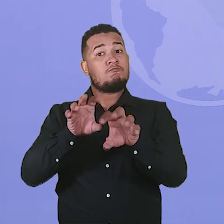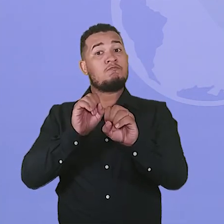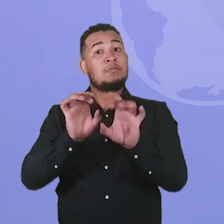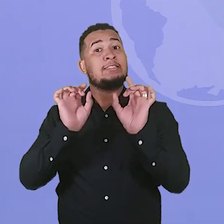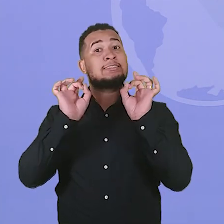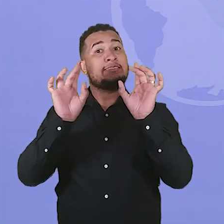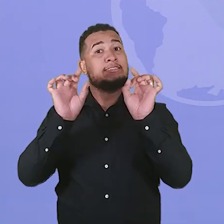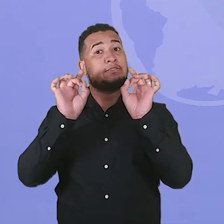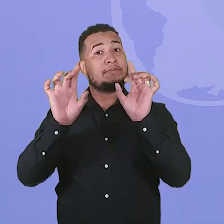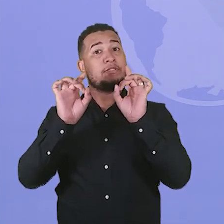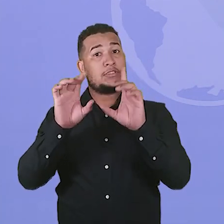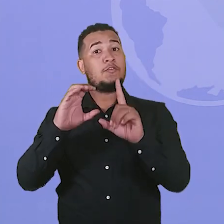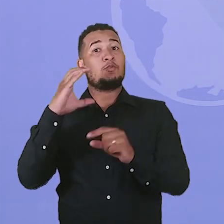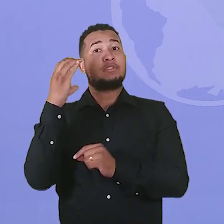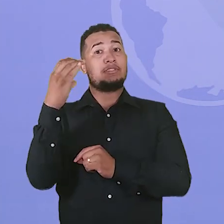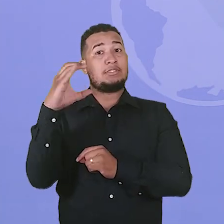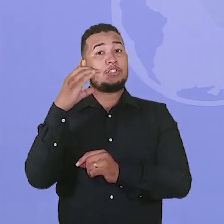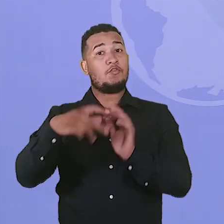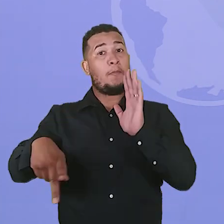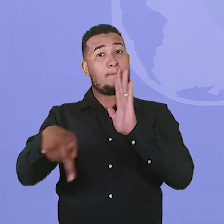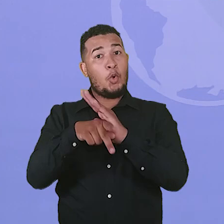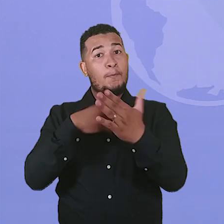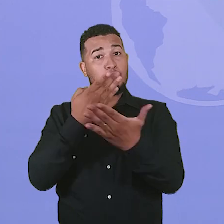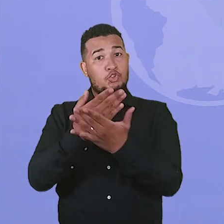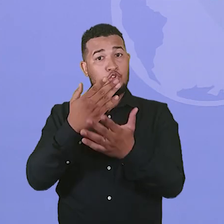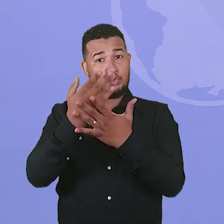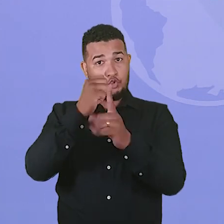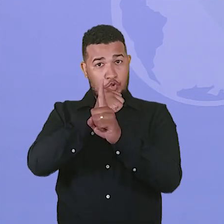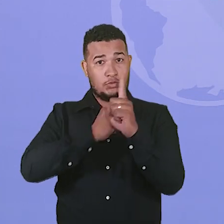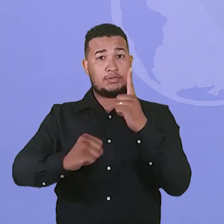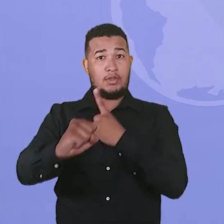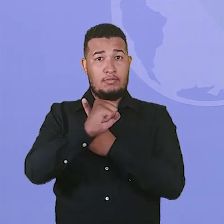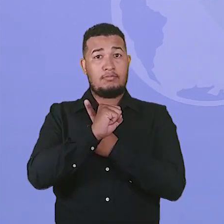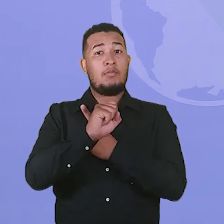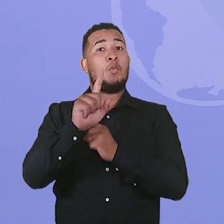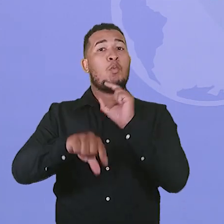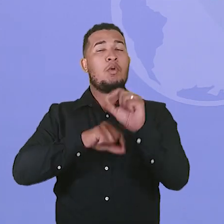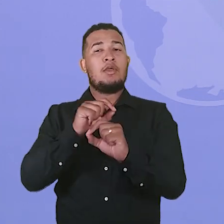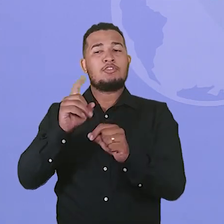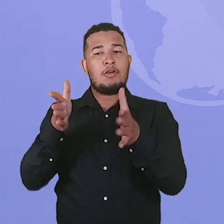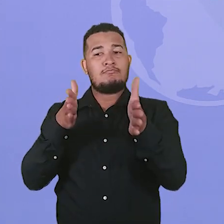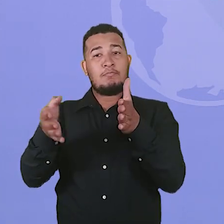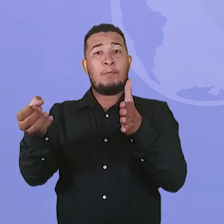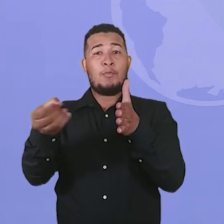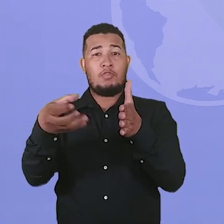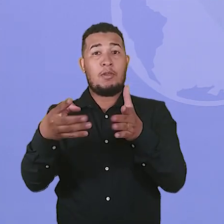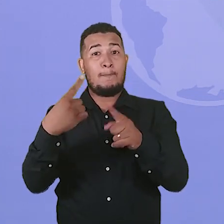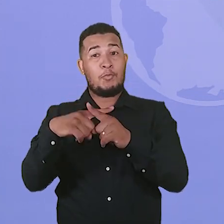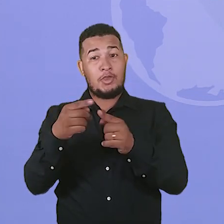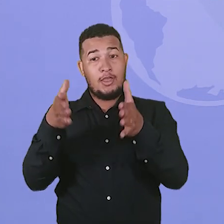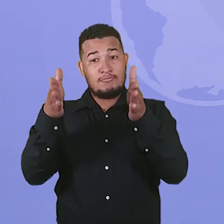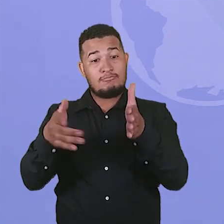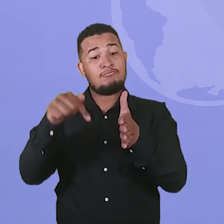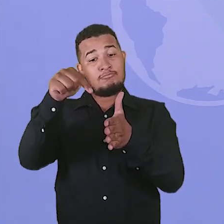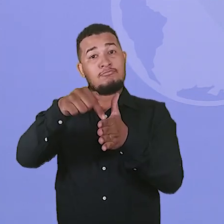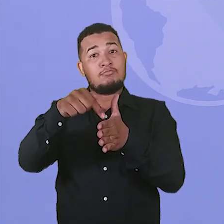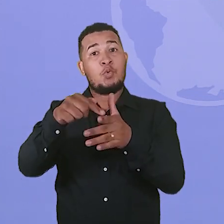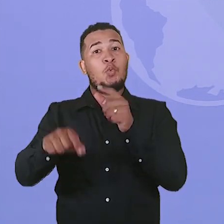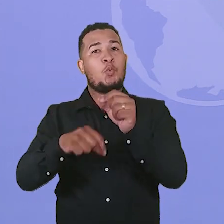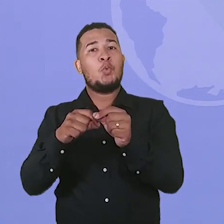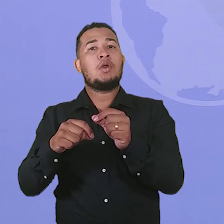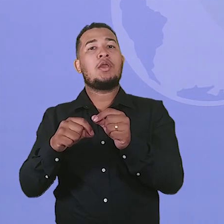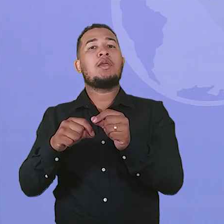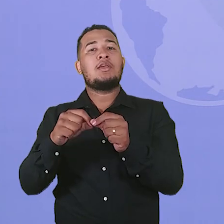específico, o conhecimento científico da sociologia só surge nesse momento. Por quê? Porque nesse momento